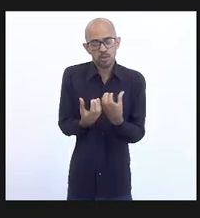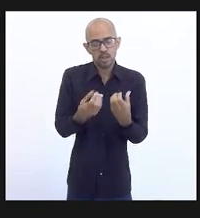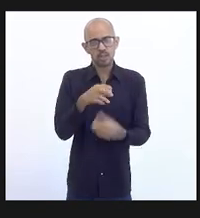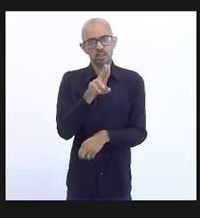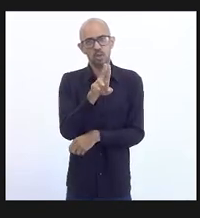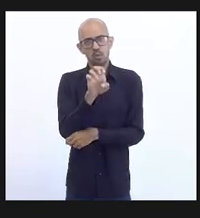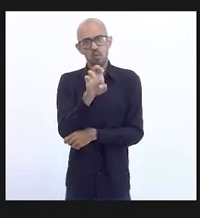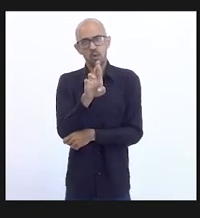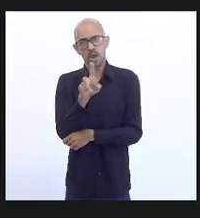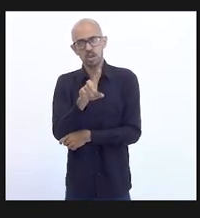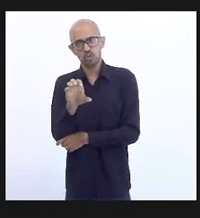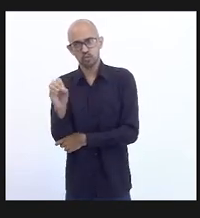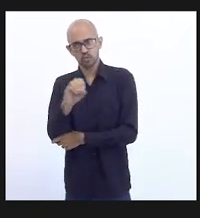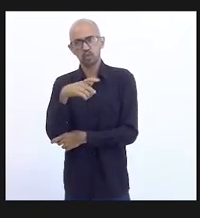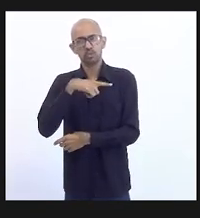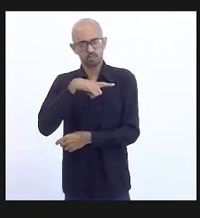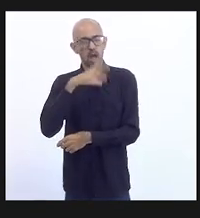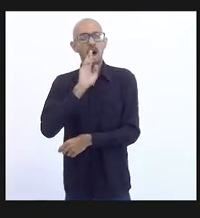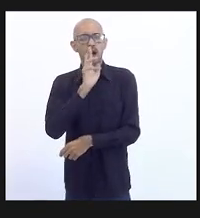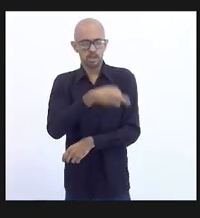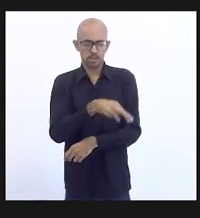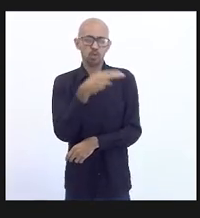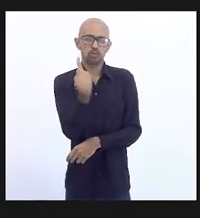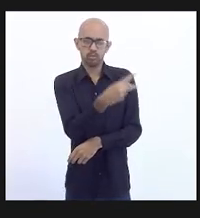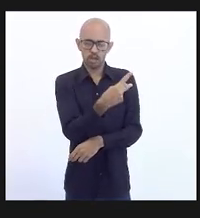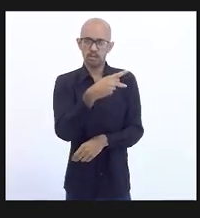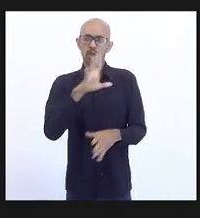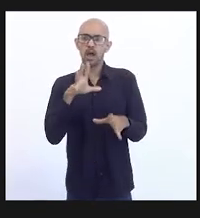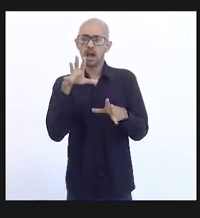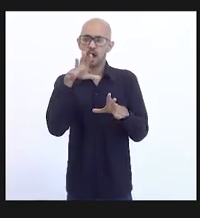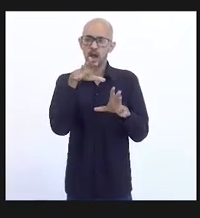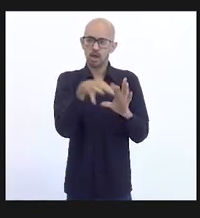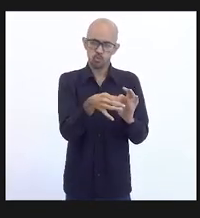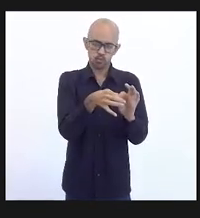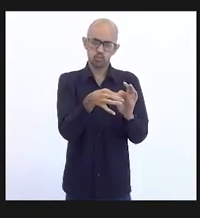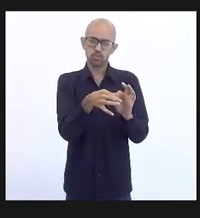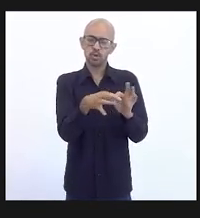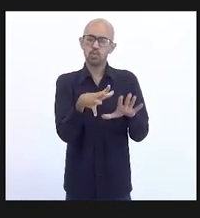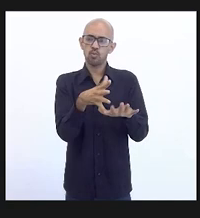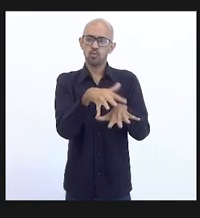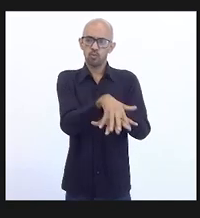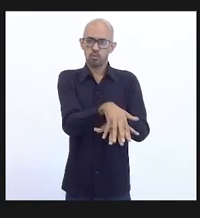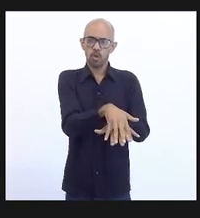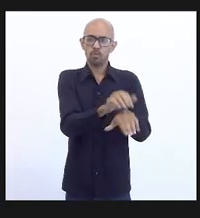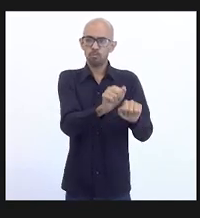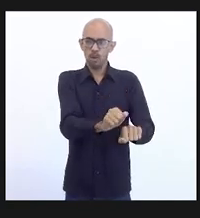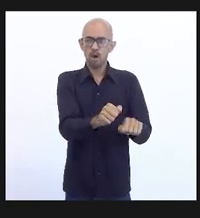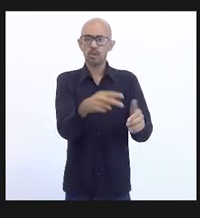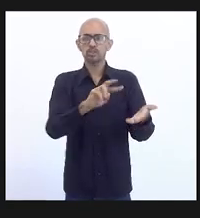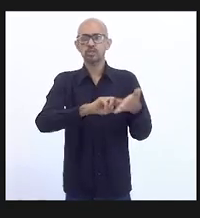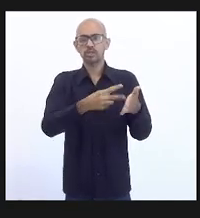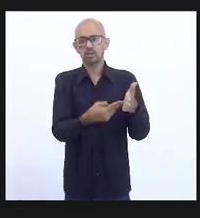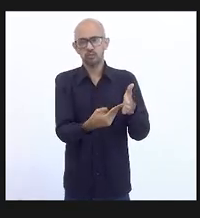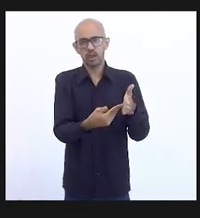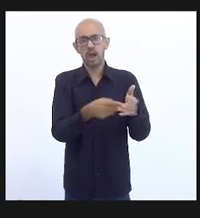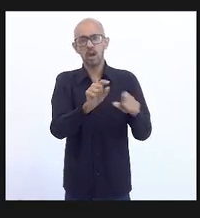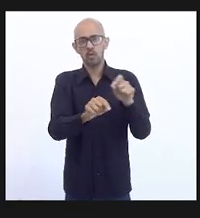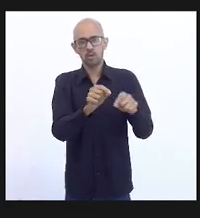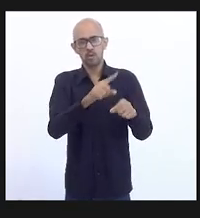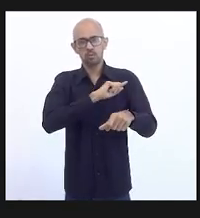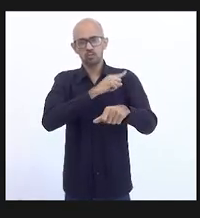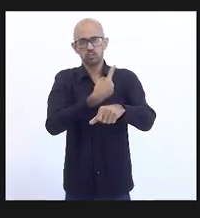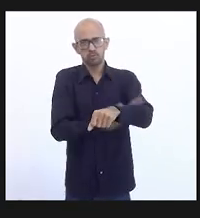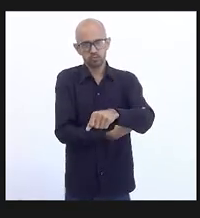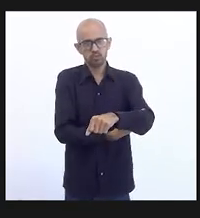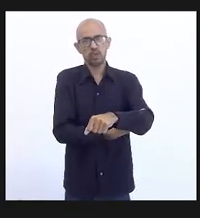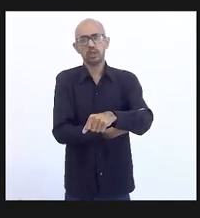tem razão, de que a incorporação da UESO pela UERJ pode significar um fortalecimento dessa